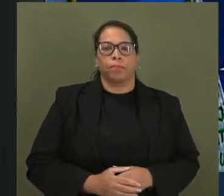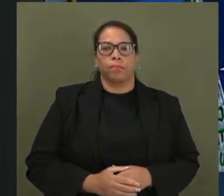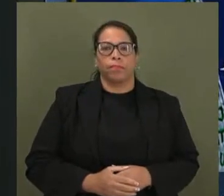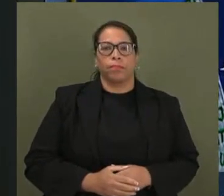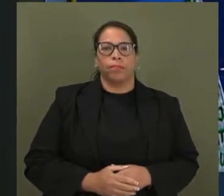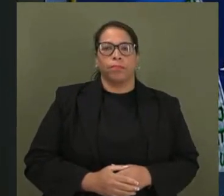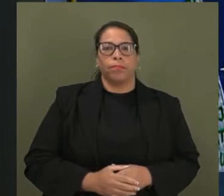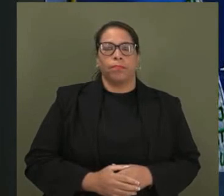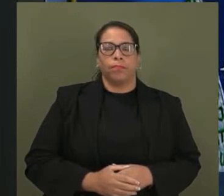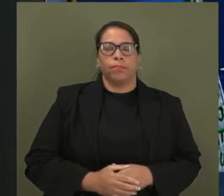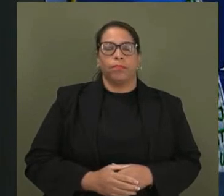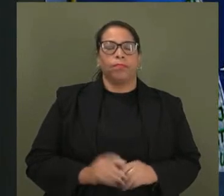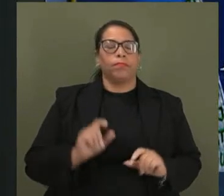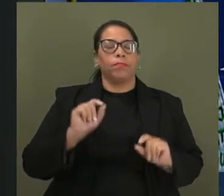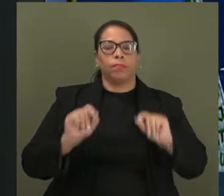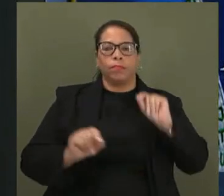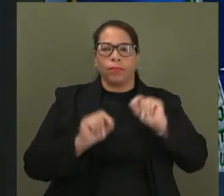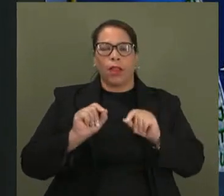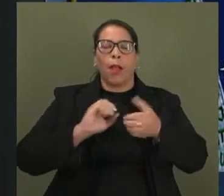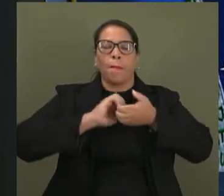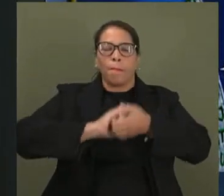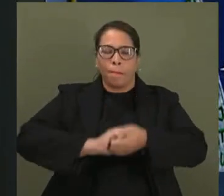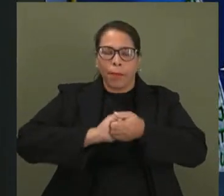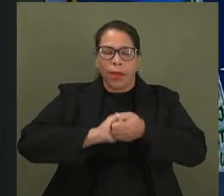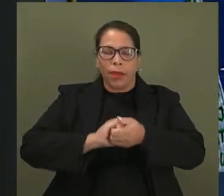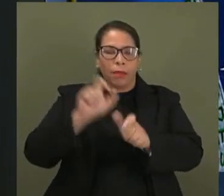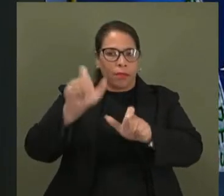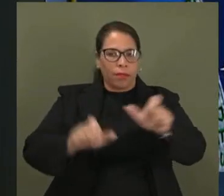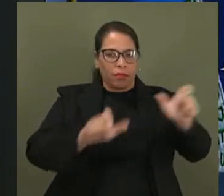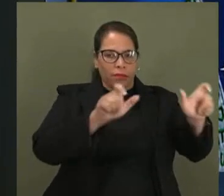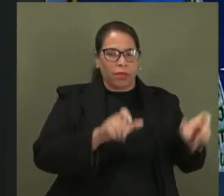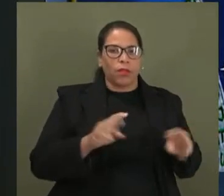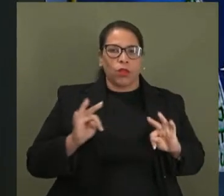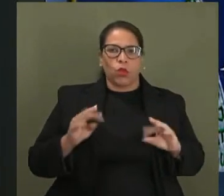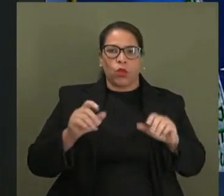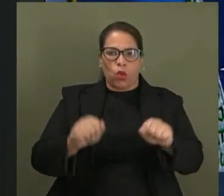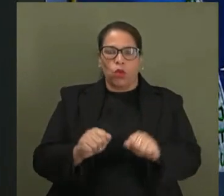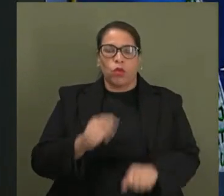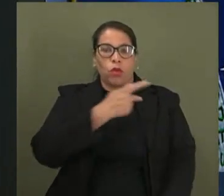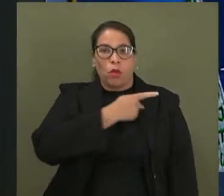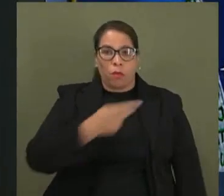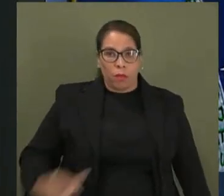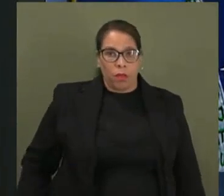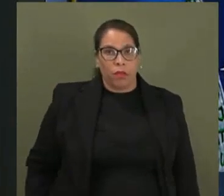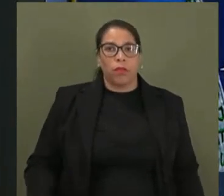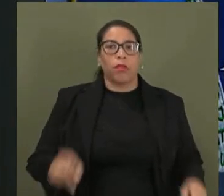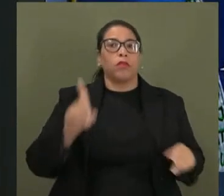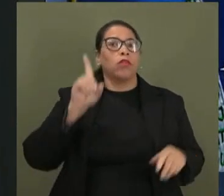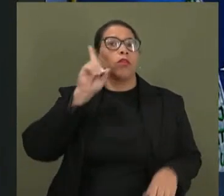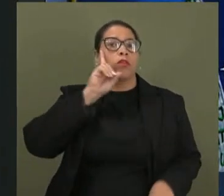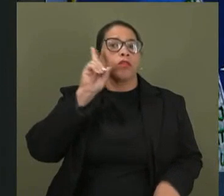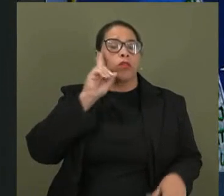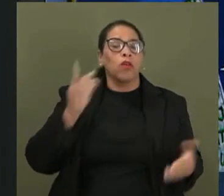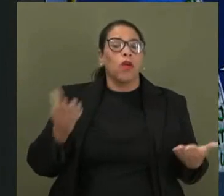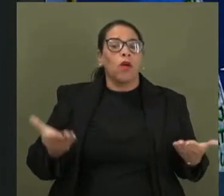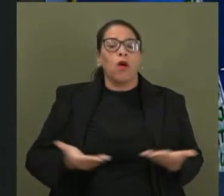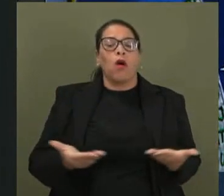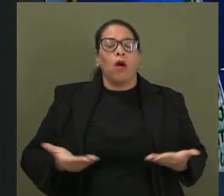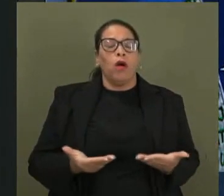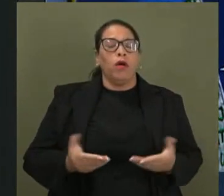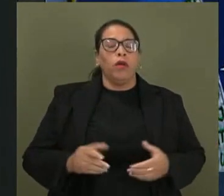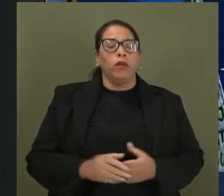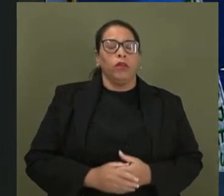Eu quero desejar os parabéns a todos, senhor presidente, nesse dia,